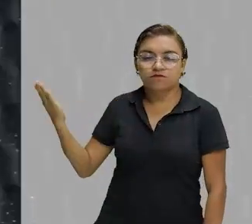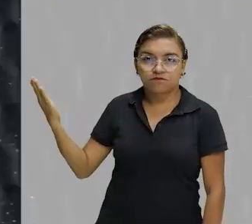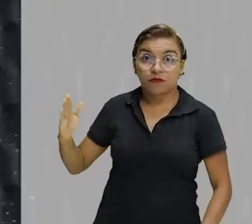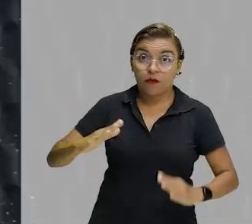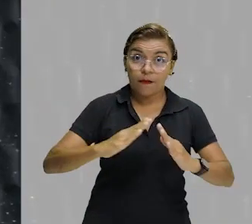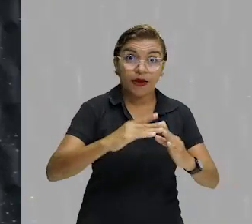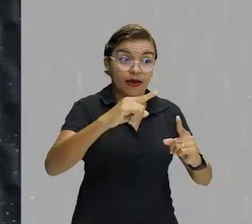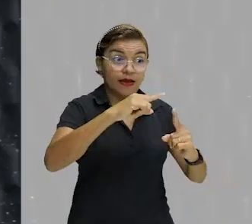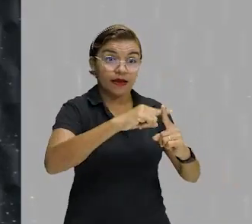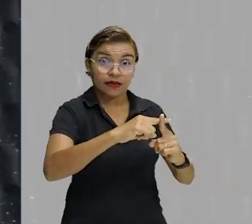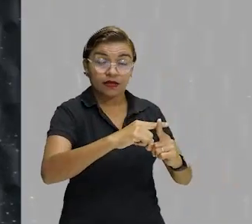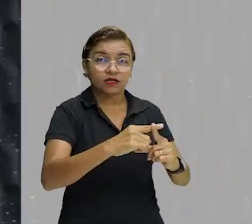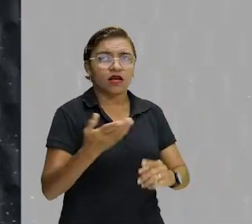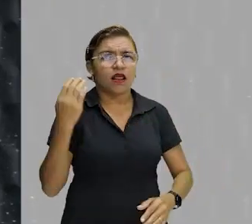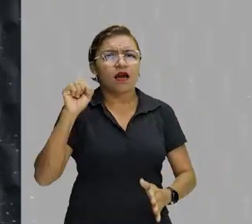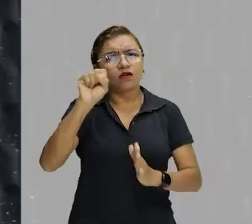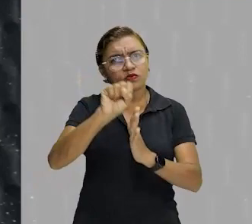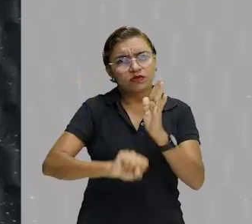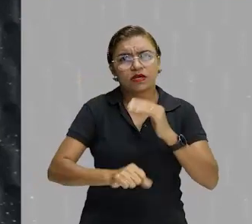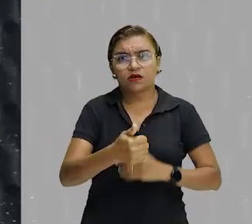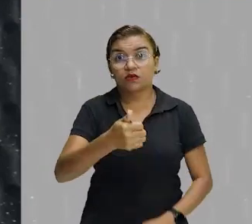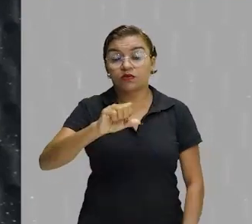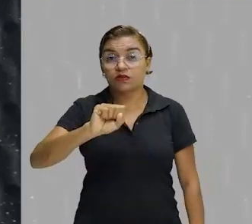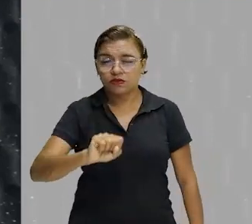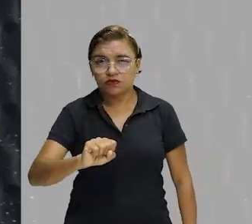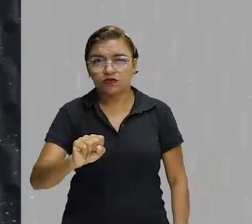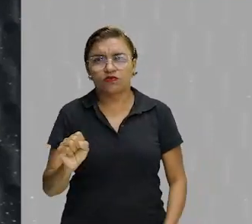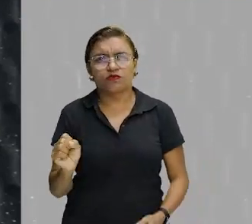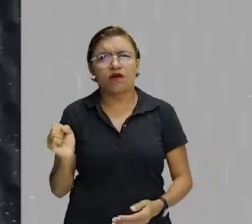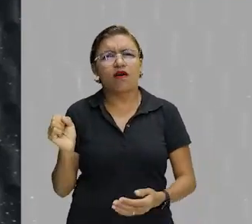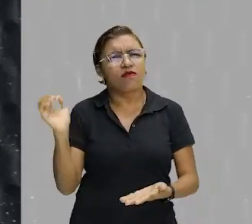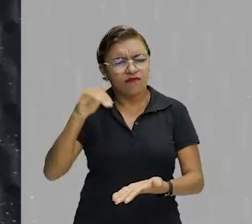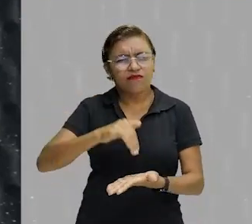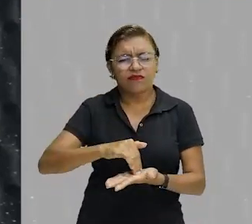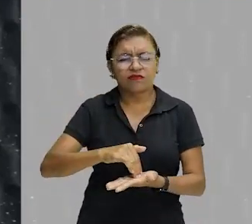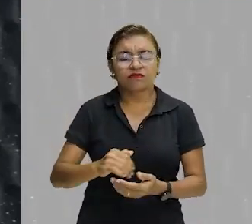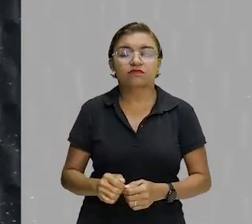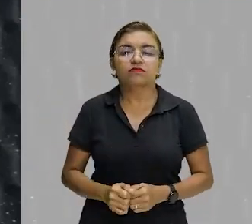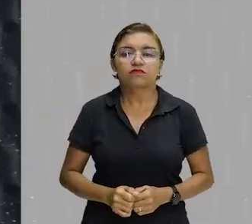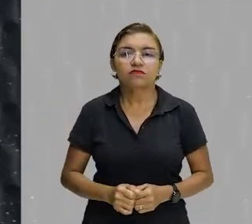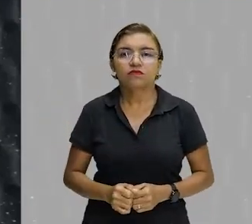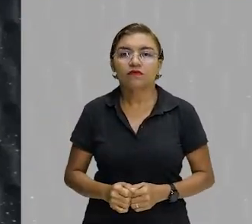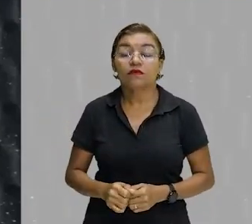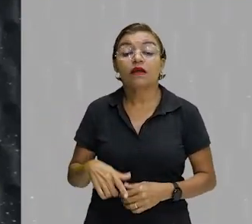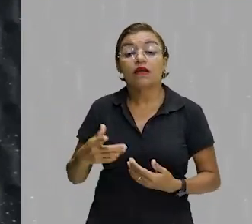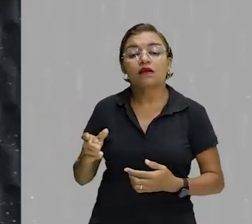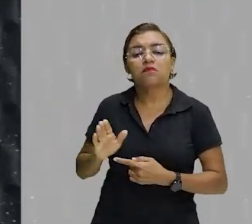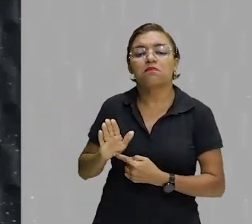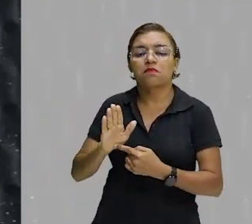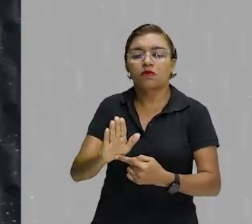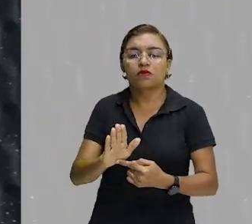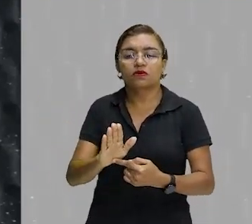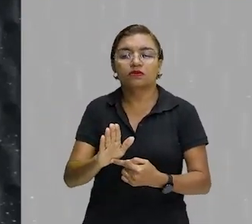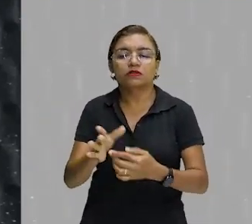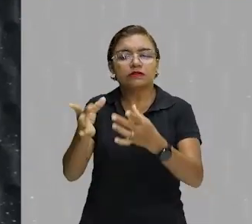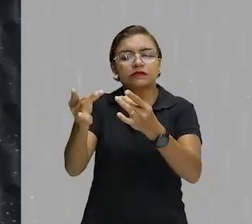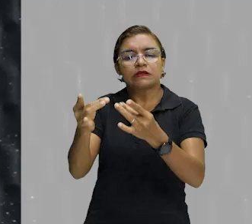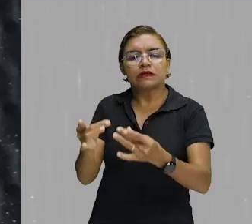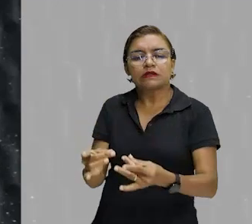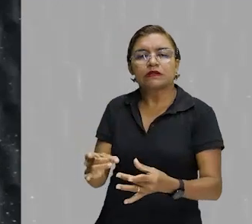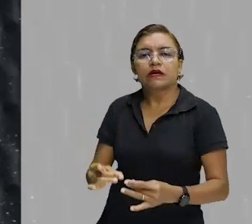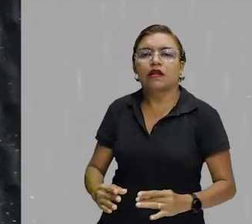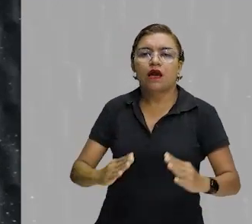Lapa no século XVIII, final do século XVIII, início do século XIX, e aí ele retrata a igreja